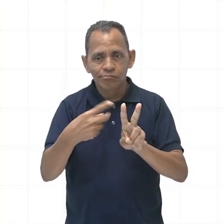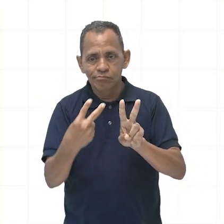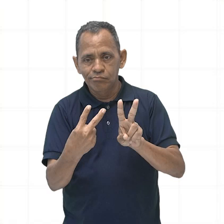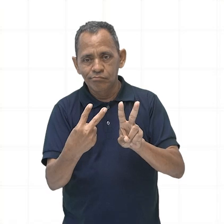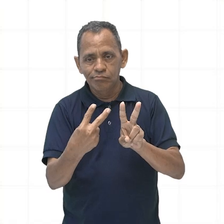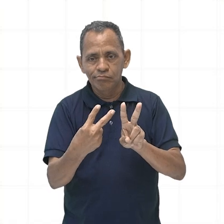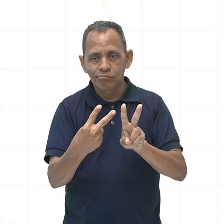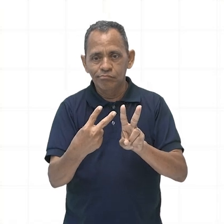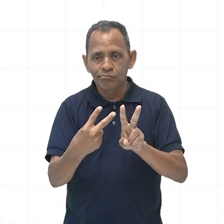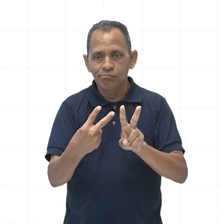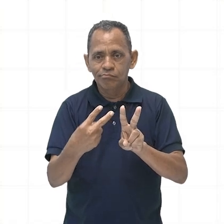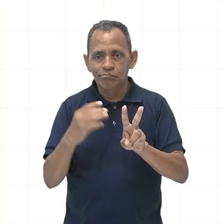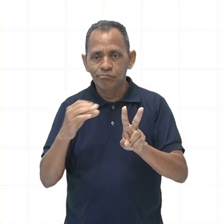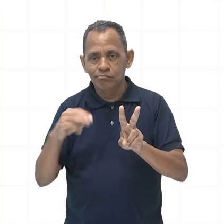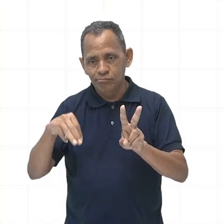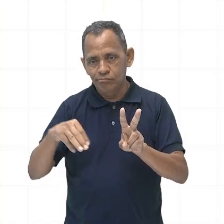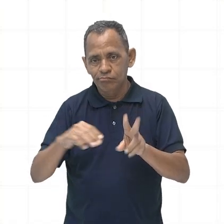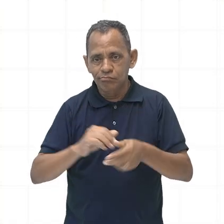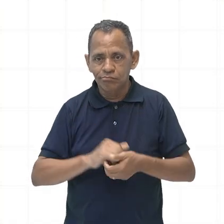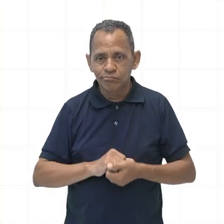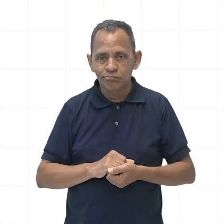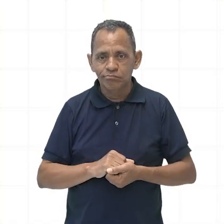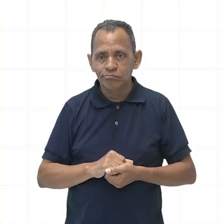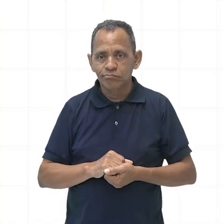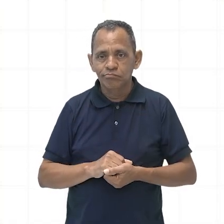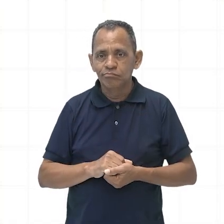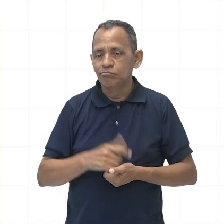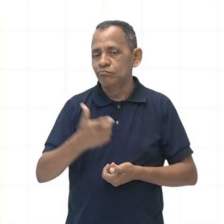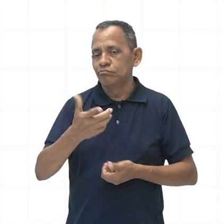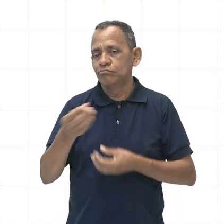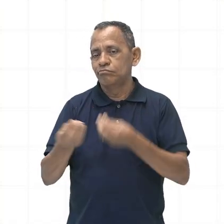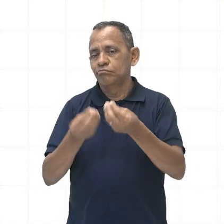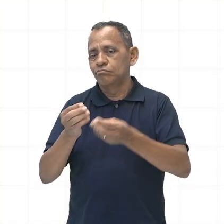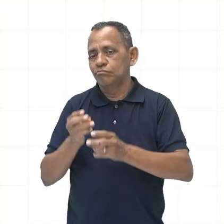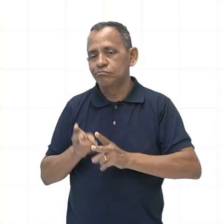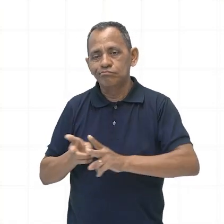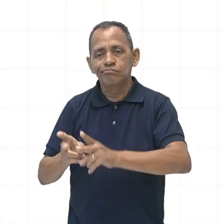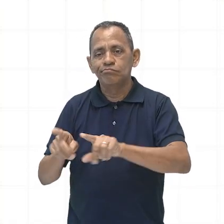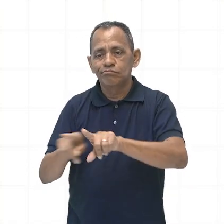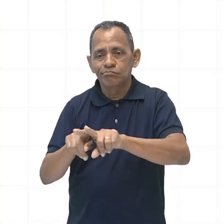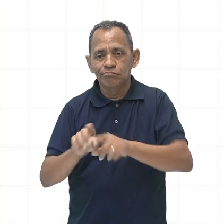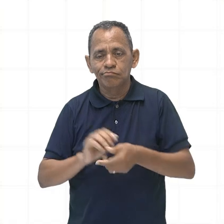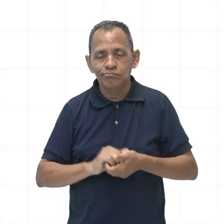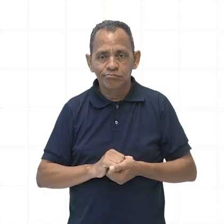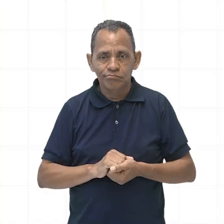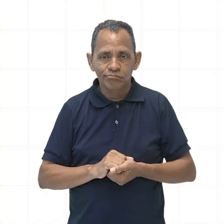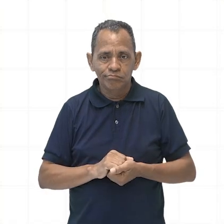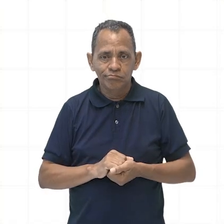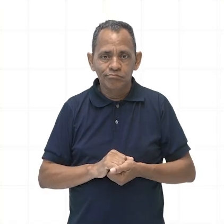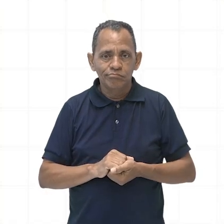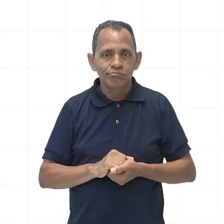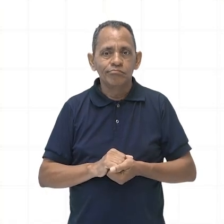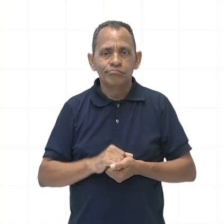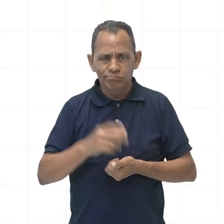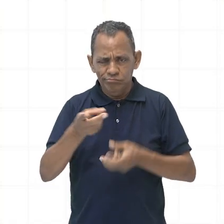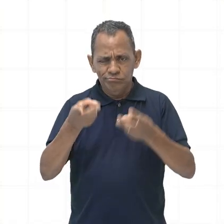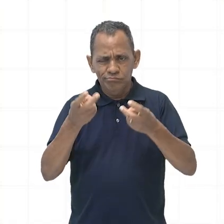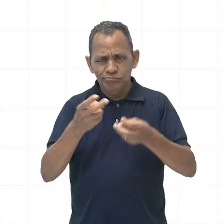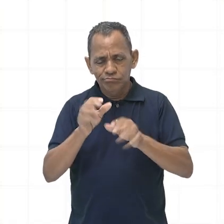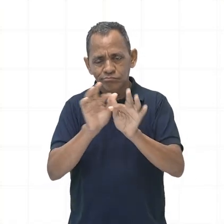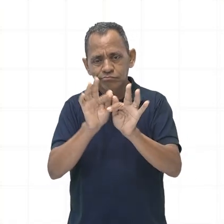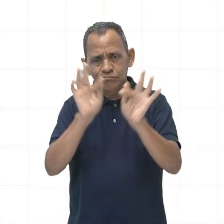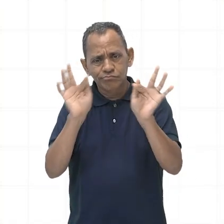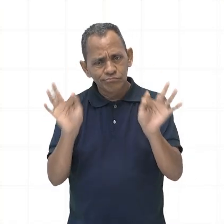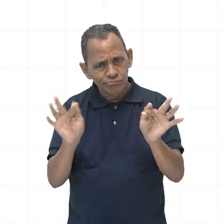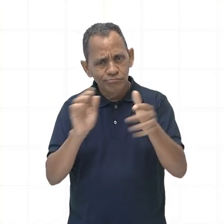2 centímetros, né? Não dá mais para fazer nada aí nesse 8 raiz quadrada de 2. Veja como é simples, né? Então, a gente só substitui